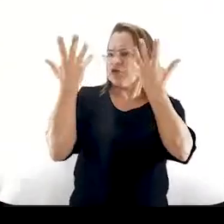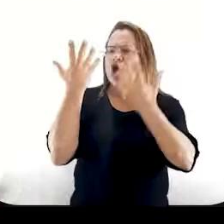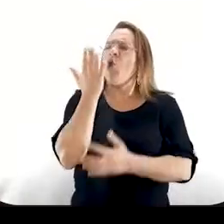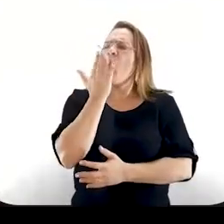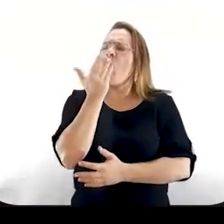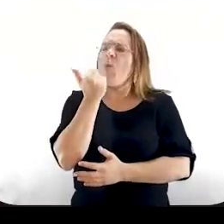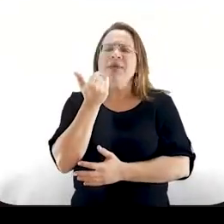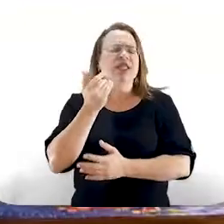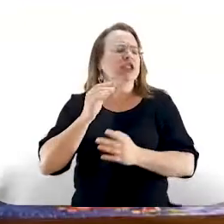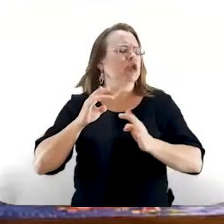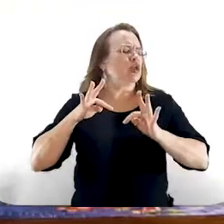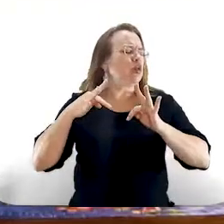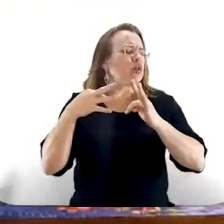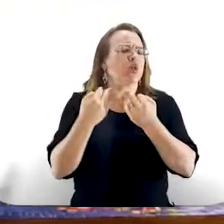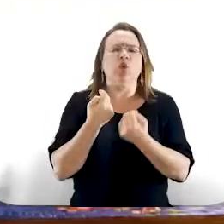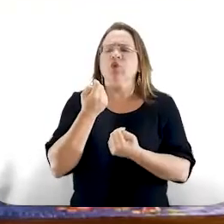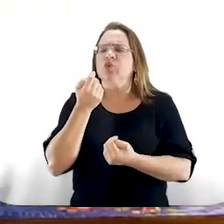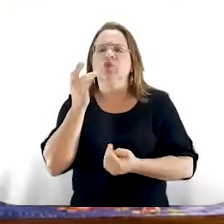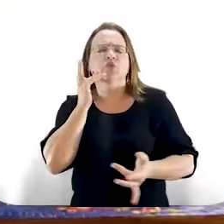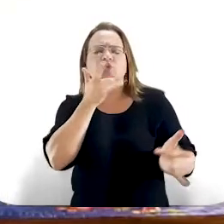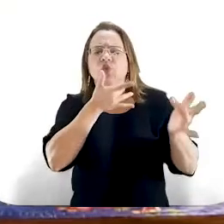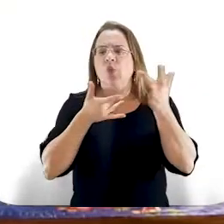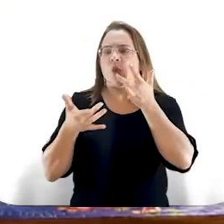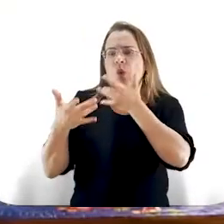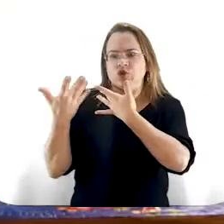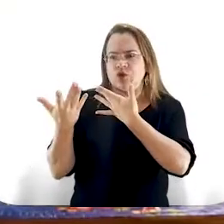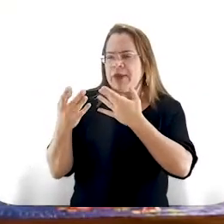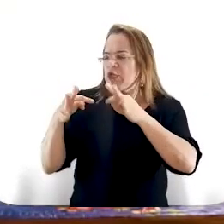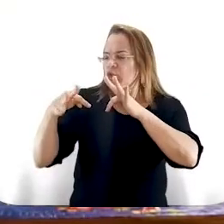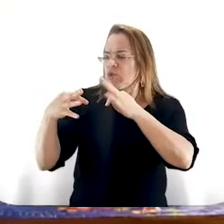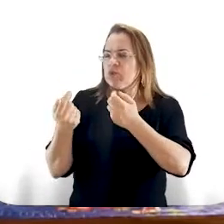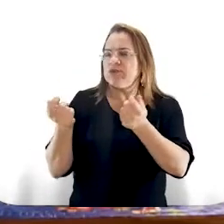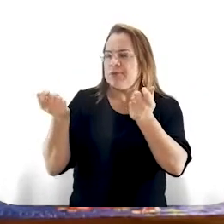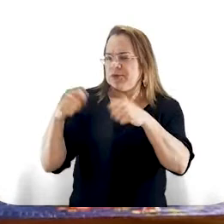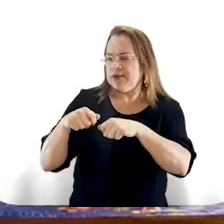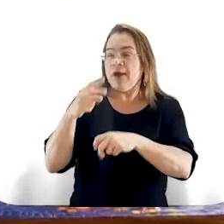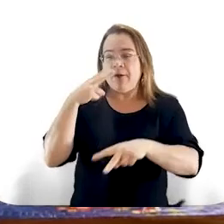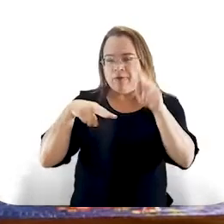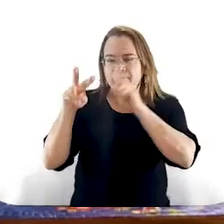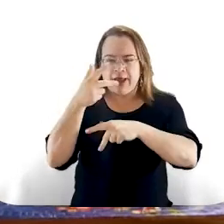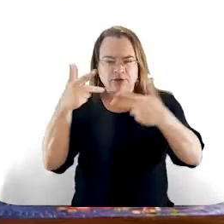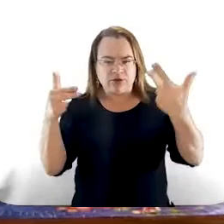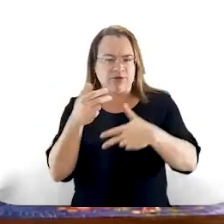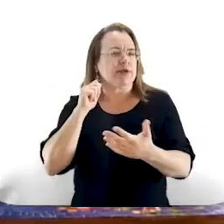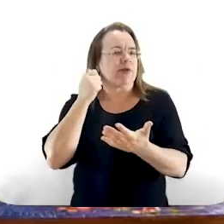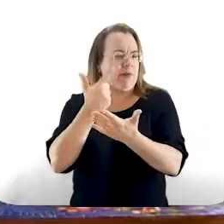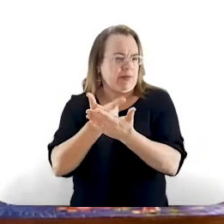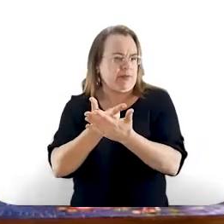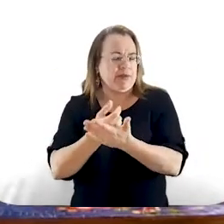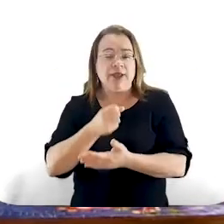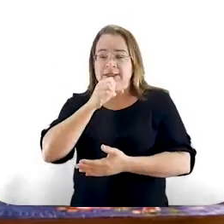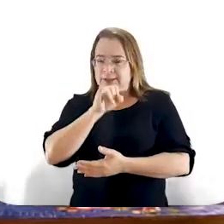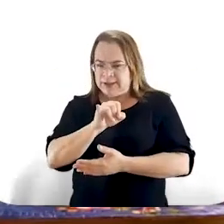tudo quanto era gosto, para que todos pudessem ver as suas lindas peças. Se ele ganhava